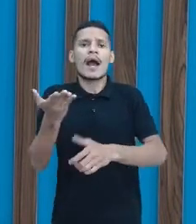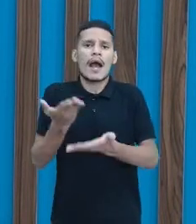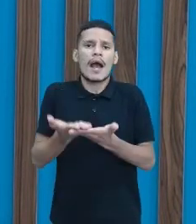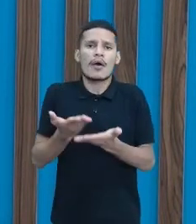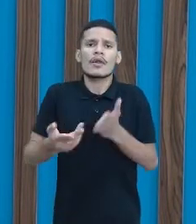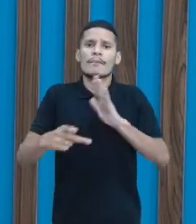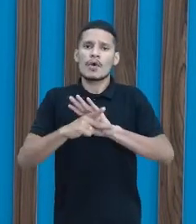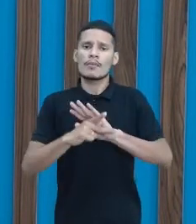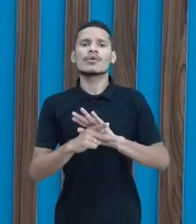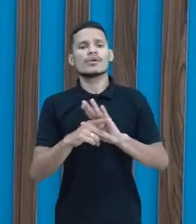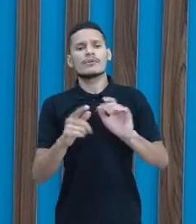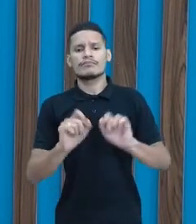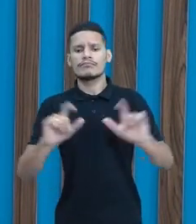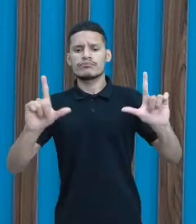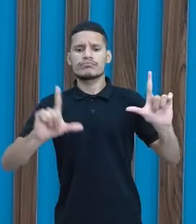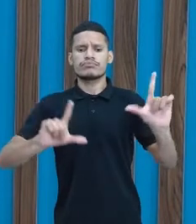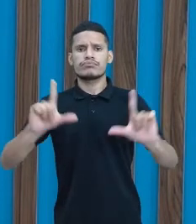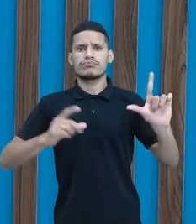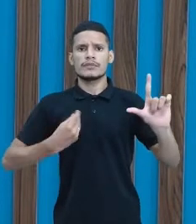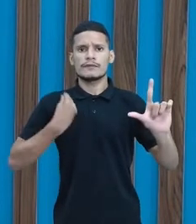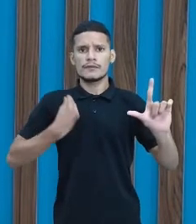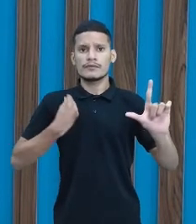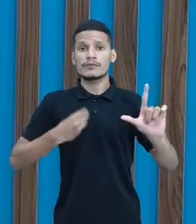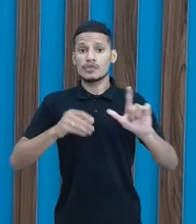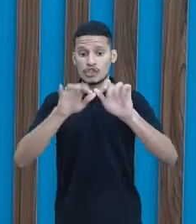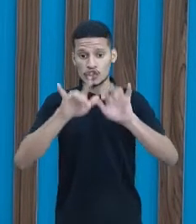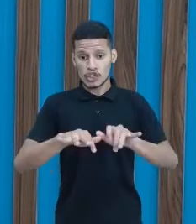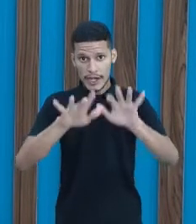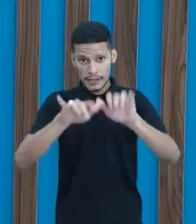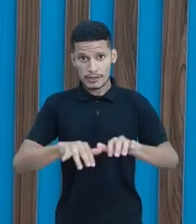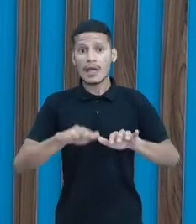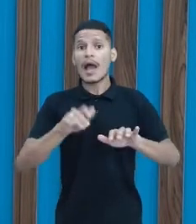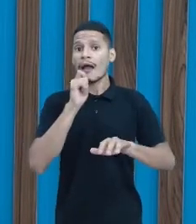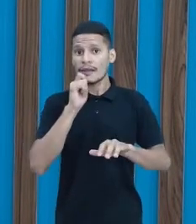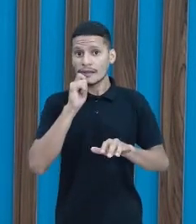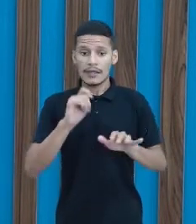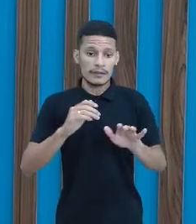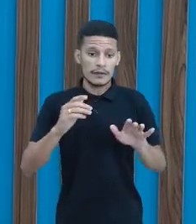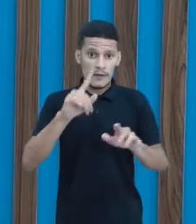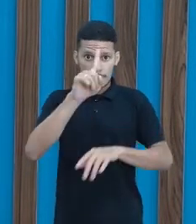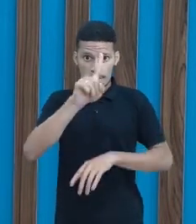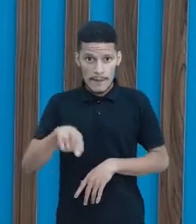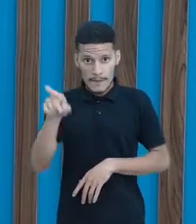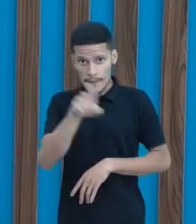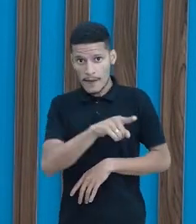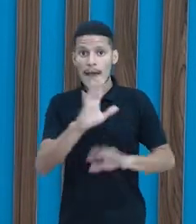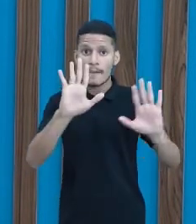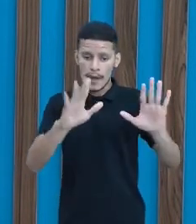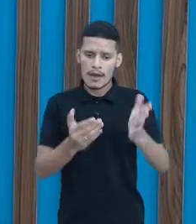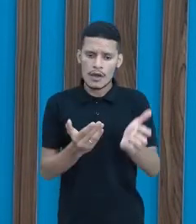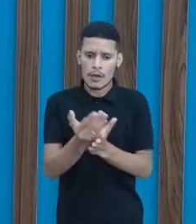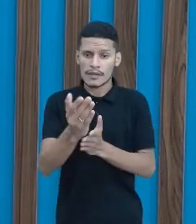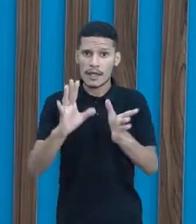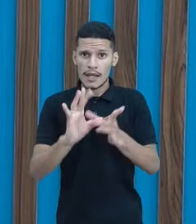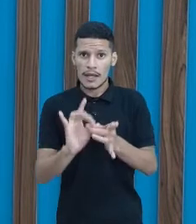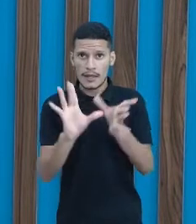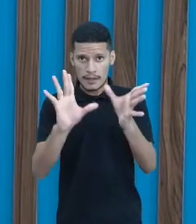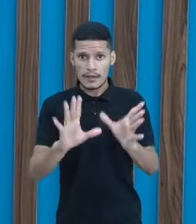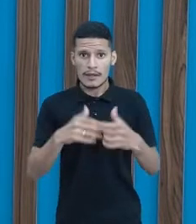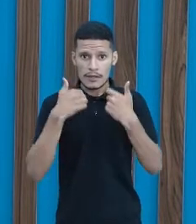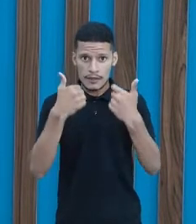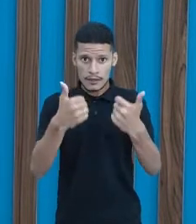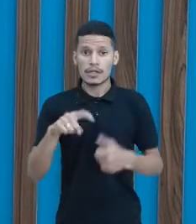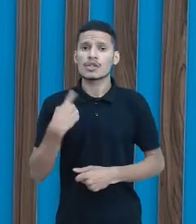testes. No momento, o chat está bloqueado, né? Mas ele vai começar a ser desativado aos pouquinhos, então é isso que a gente está fazendo. A